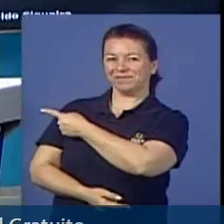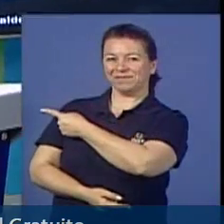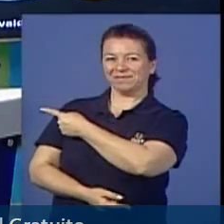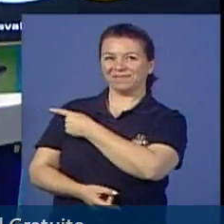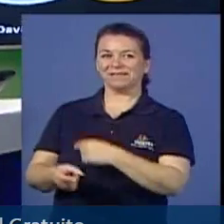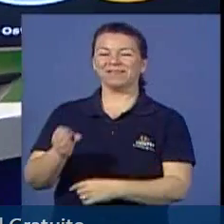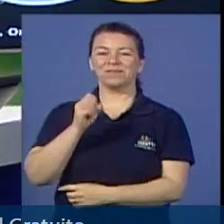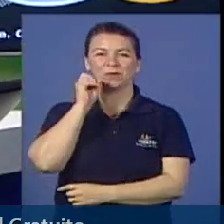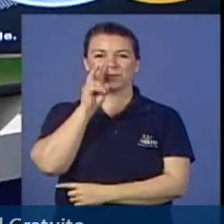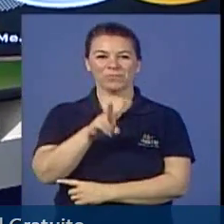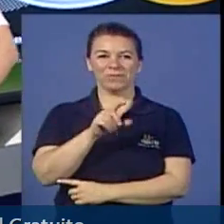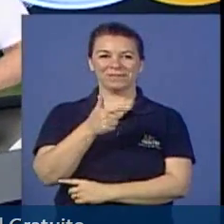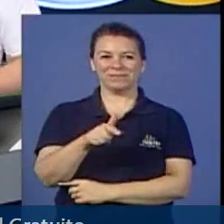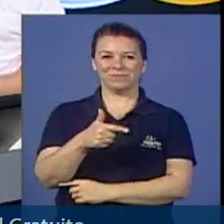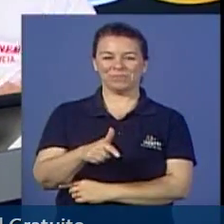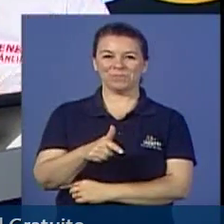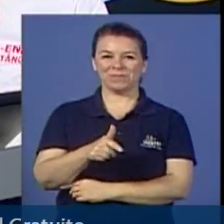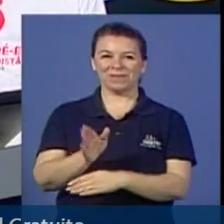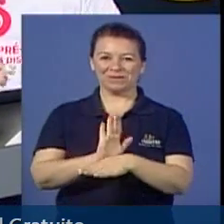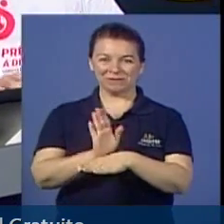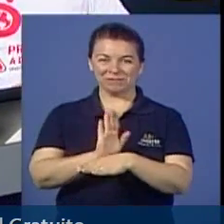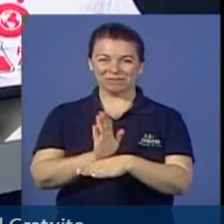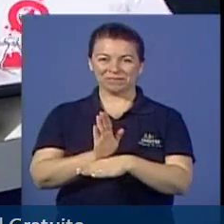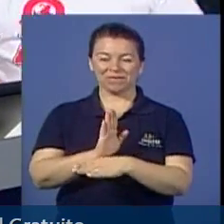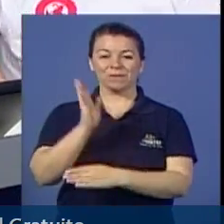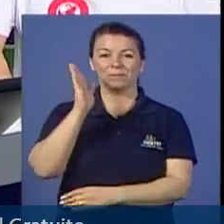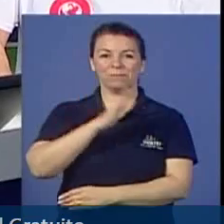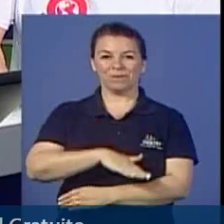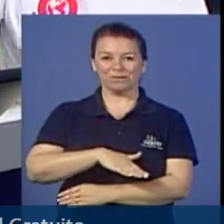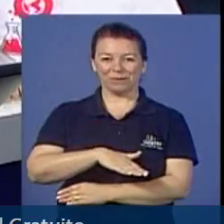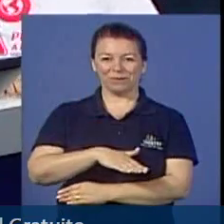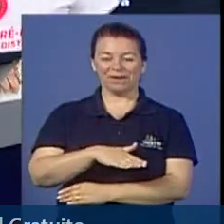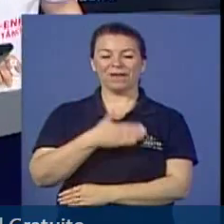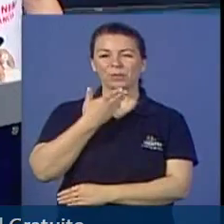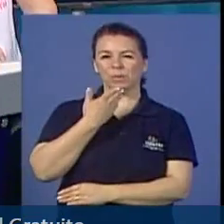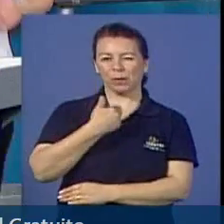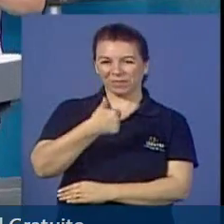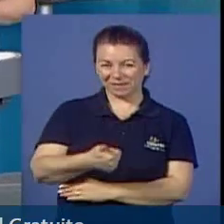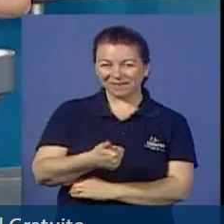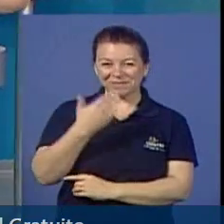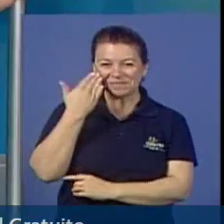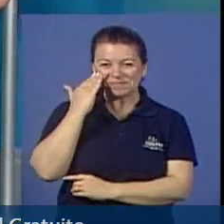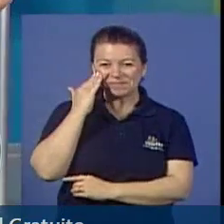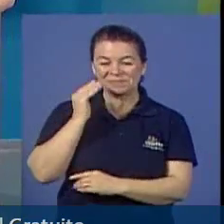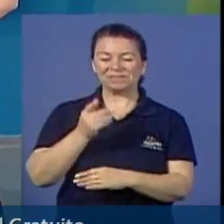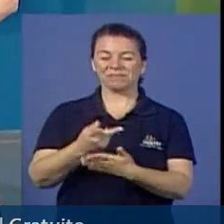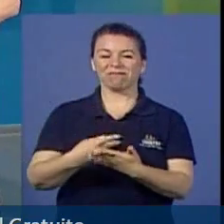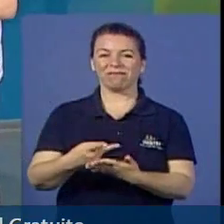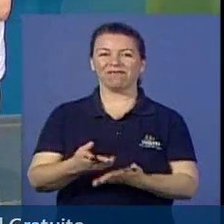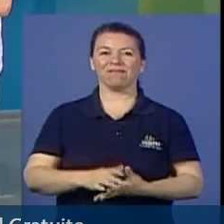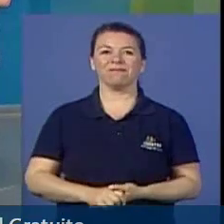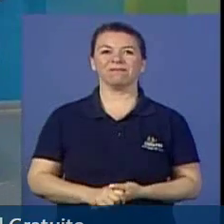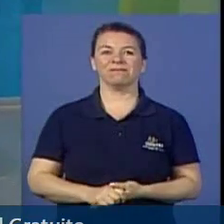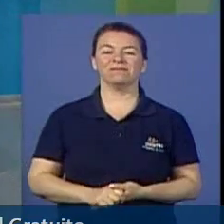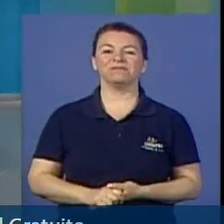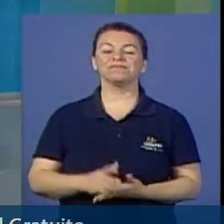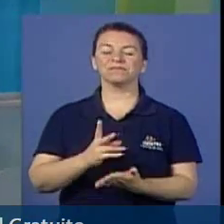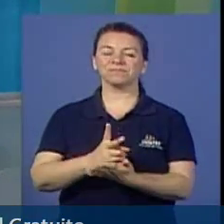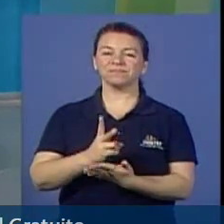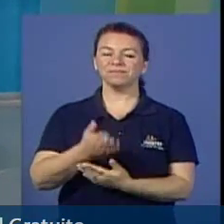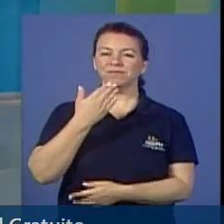Dá um close nele, olha só, é uma maravilha. Só por causa do focinho? Bom, agora vamos começar com a nossa... Volta e meia eu